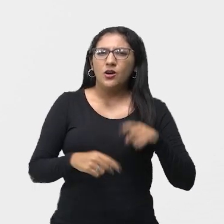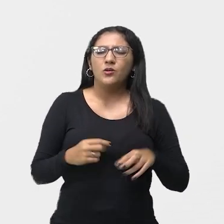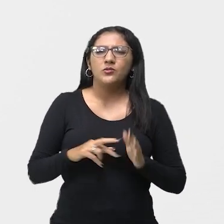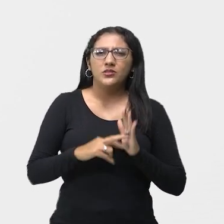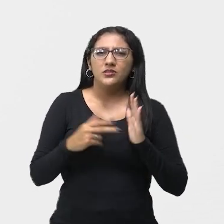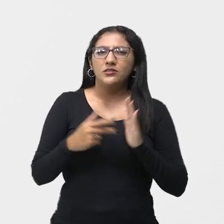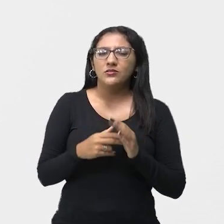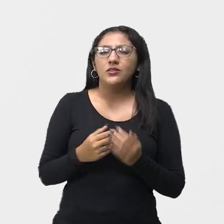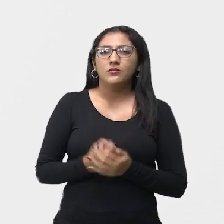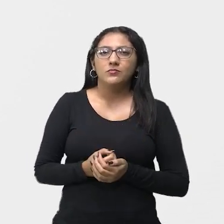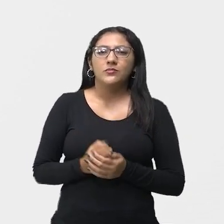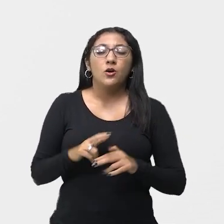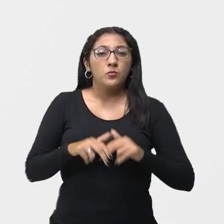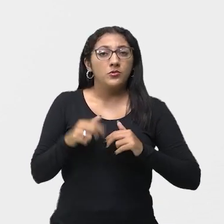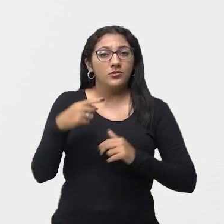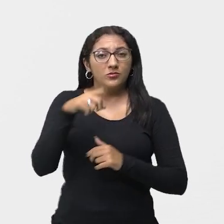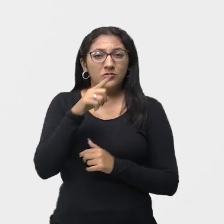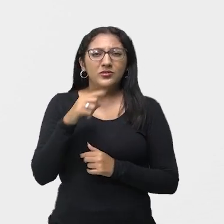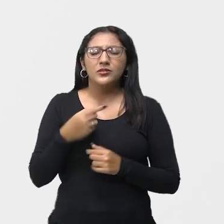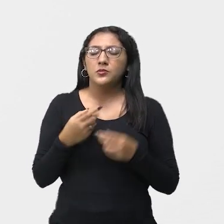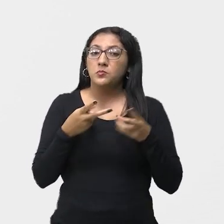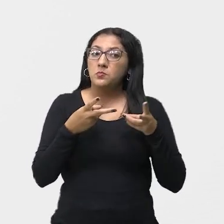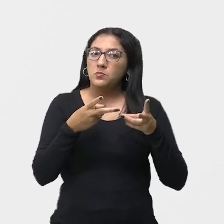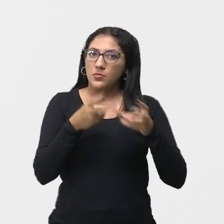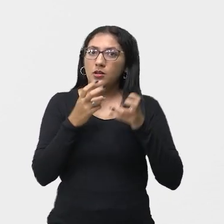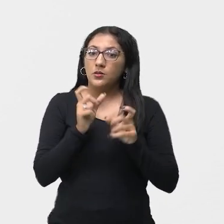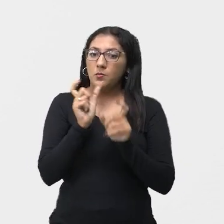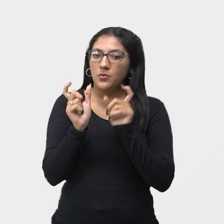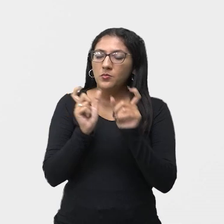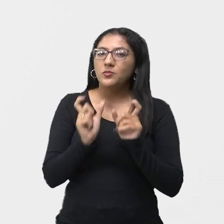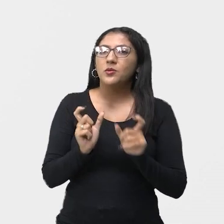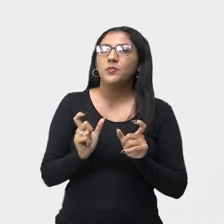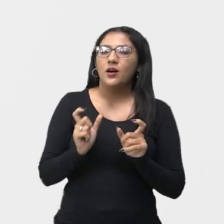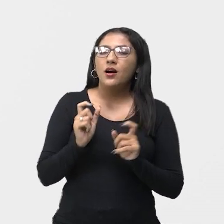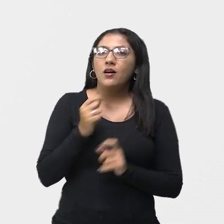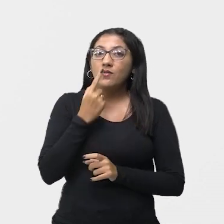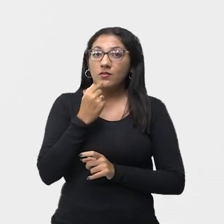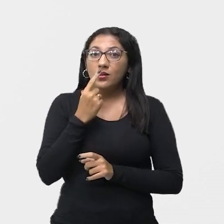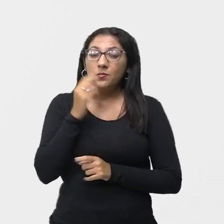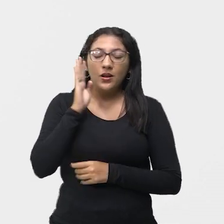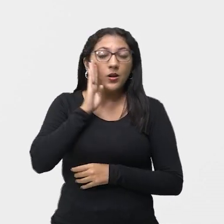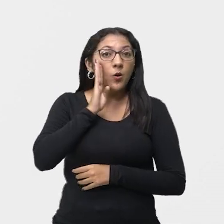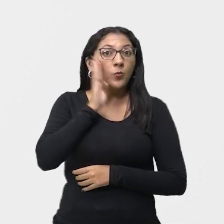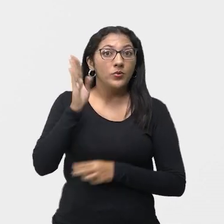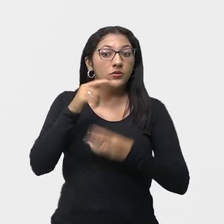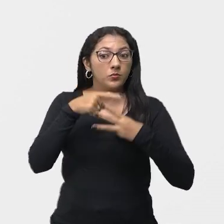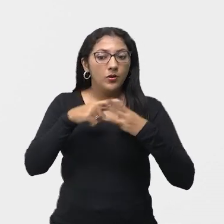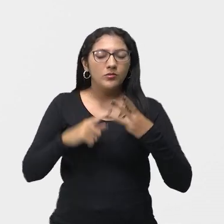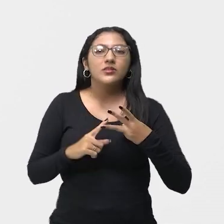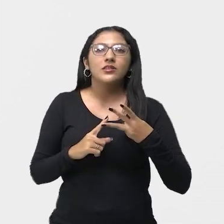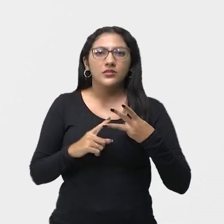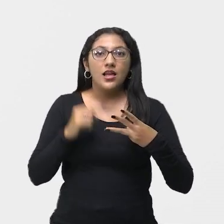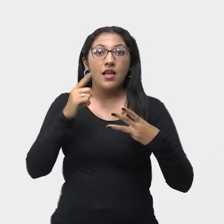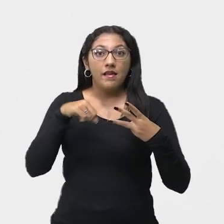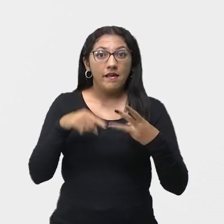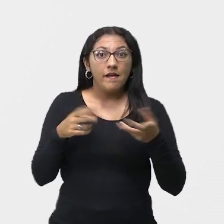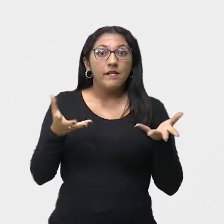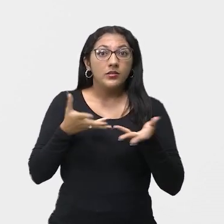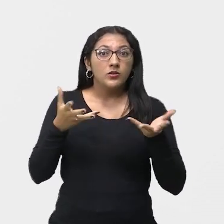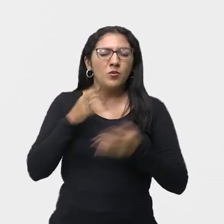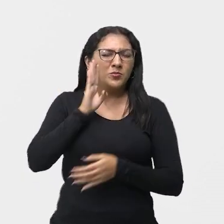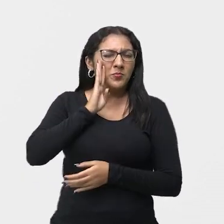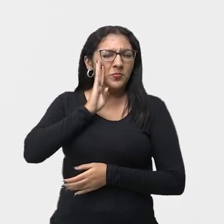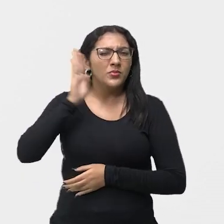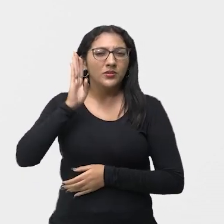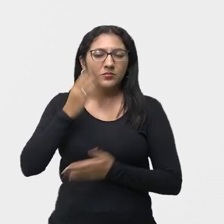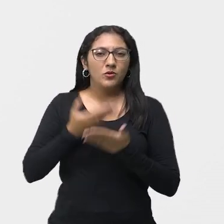bastante atenção nessas que estão em destaque. Comparação, metáfora e personificação, porque é em relação a elas que nós vamos